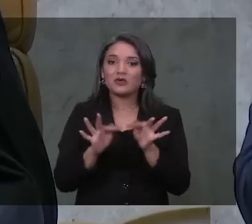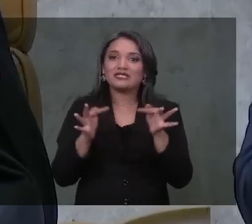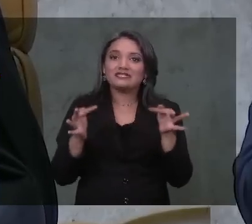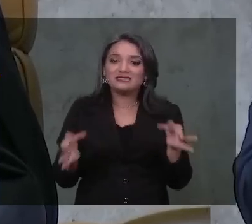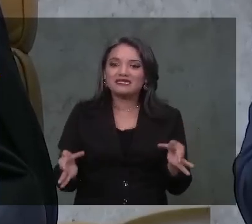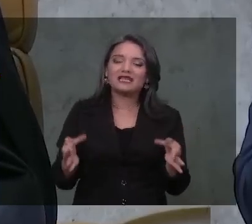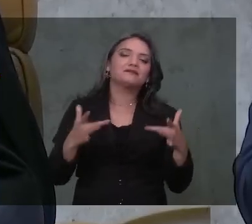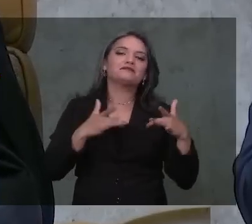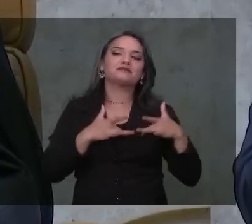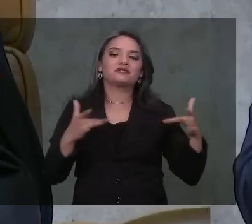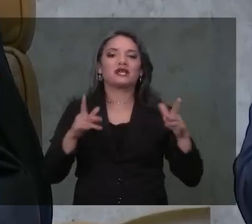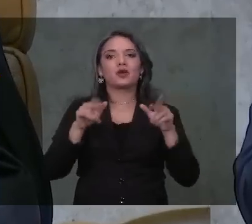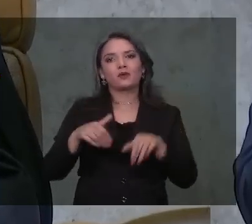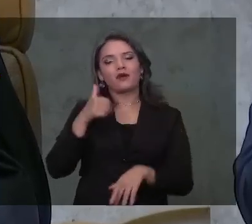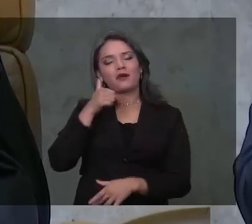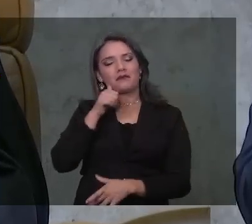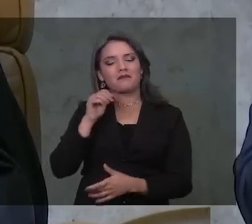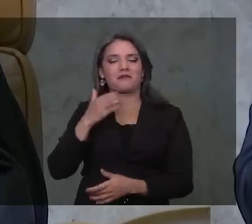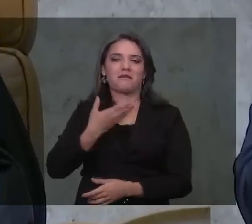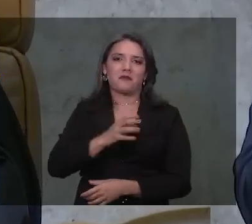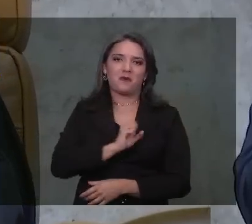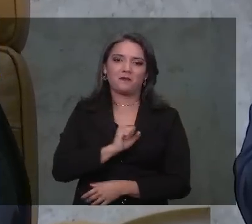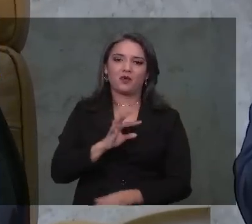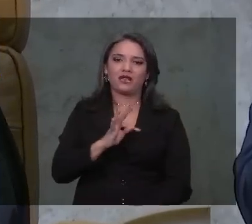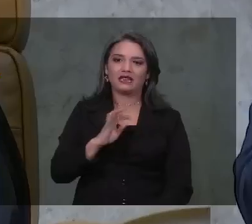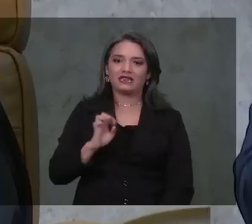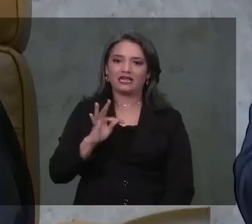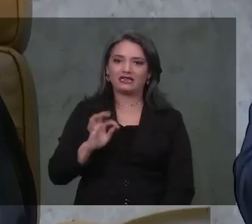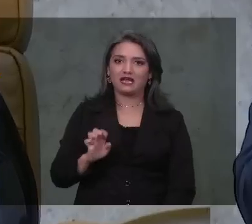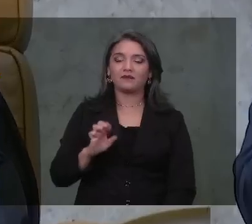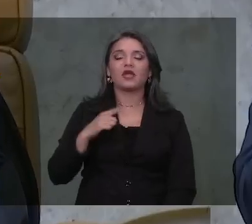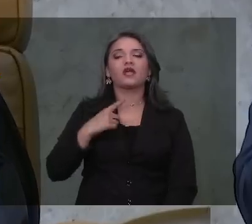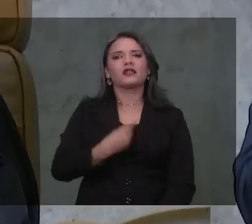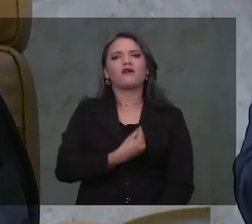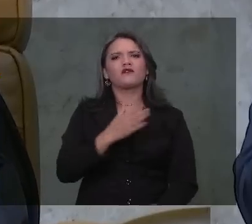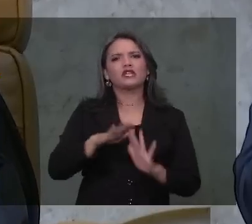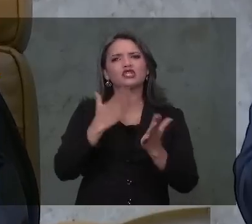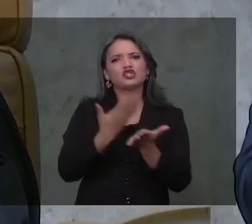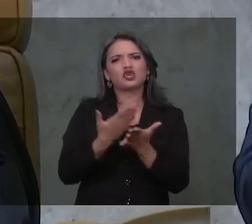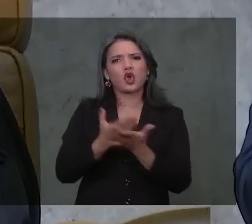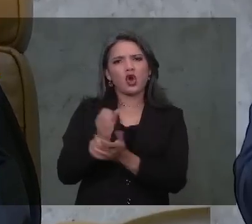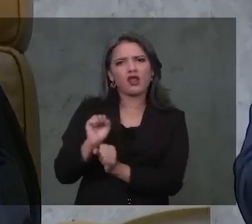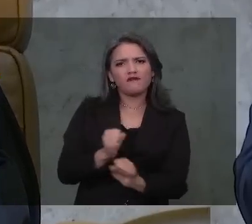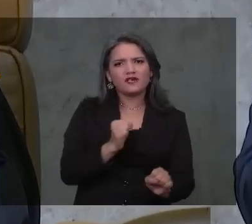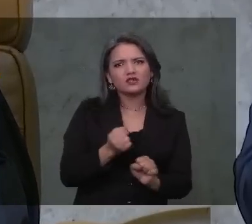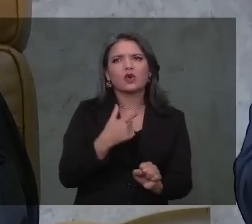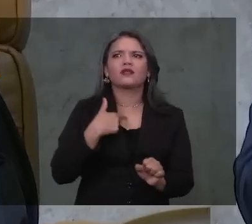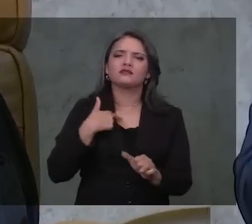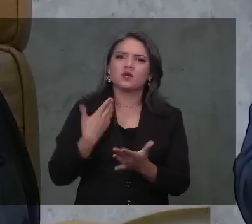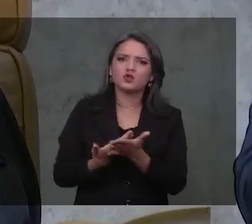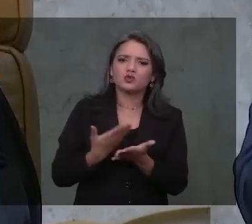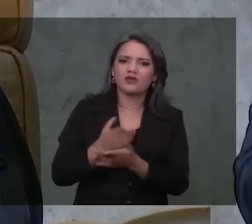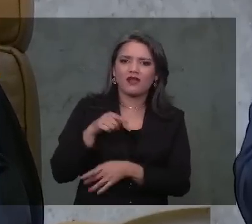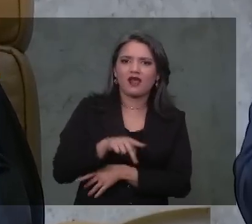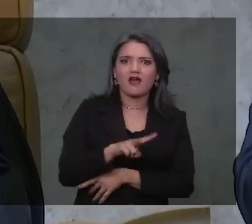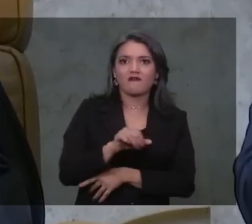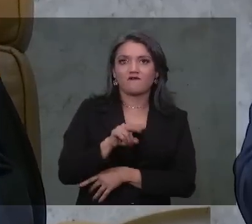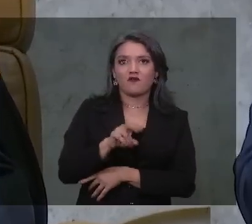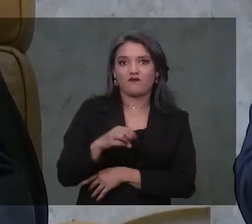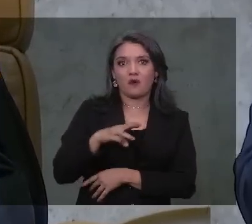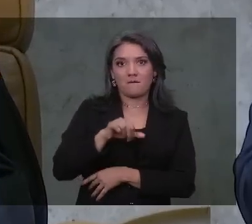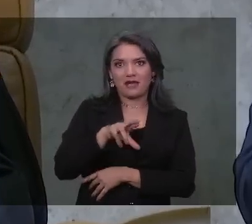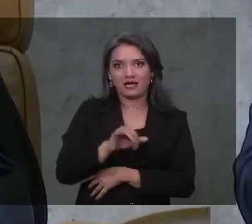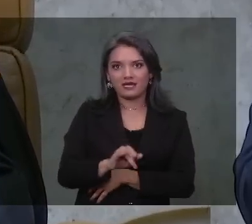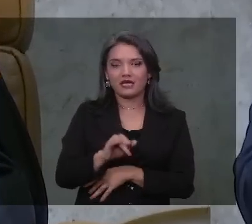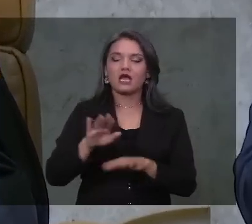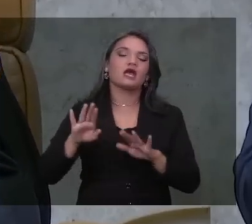Carmo. Estudei ao longo da vida no Colégio de Vassouras, da vovó Maria, na Escola Roma, já no Rio, de